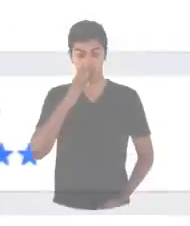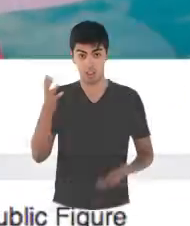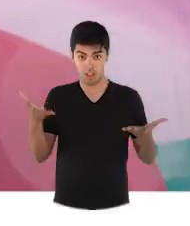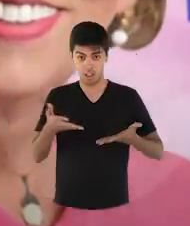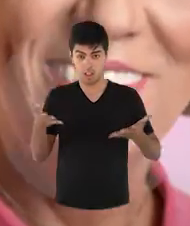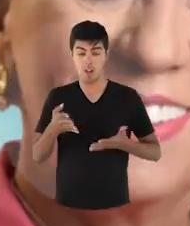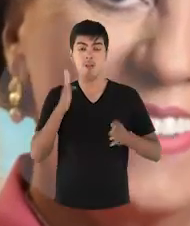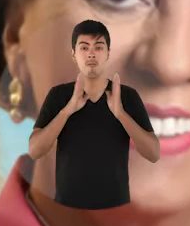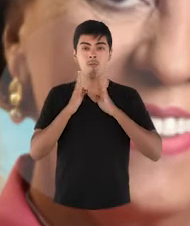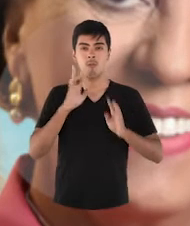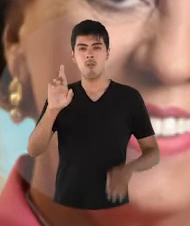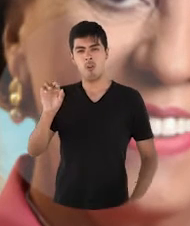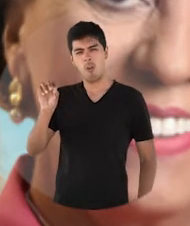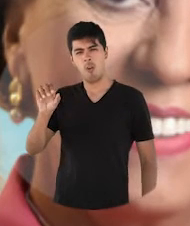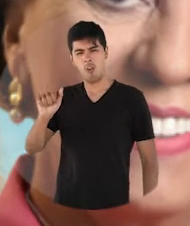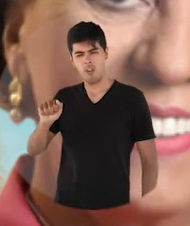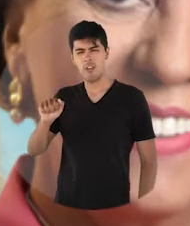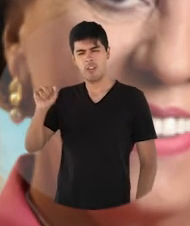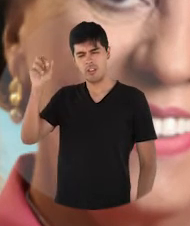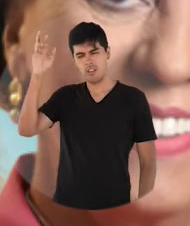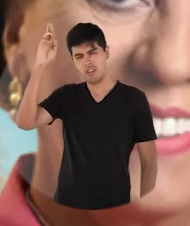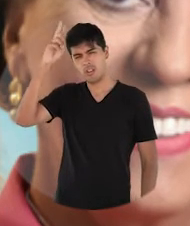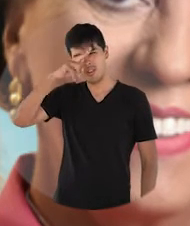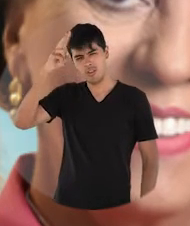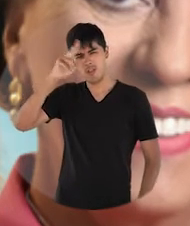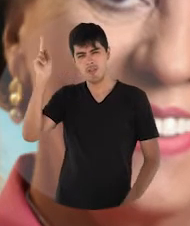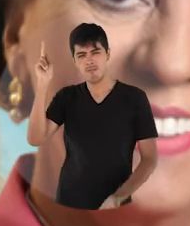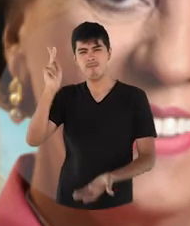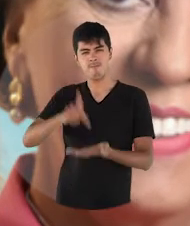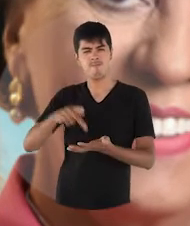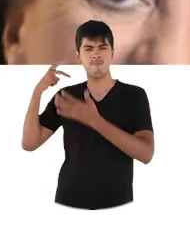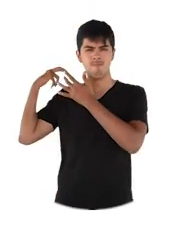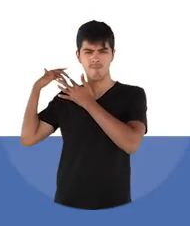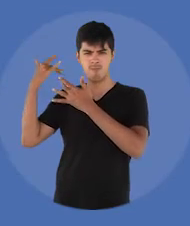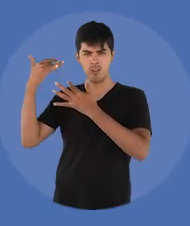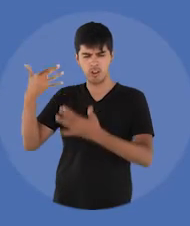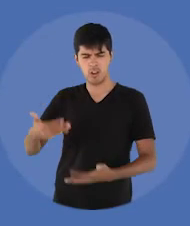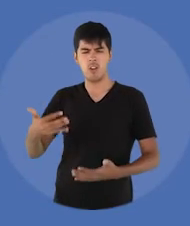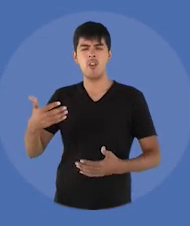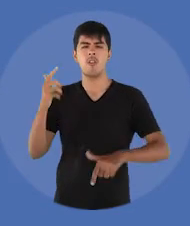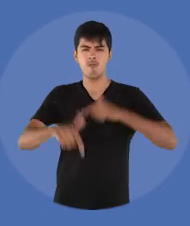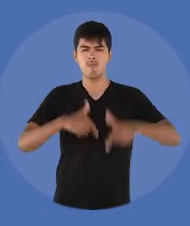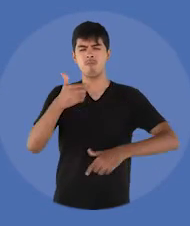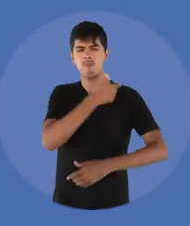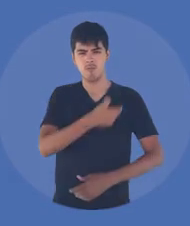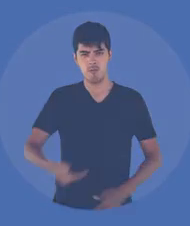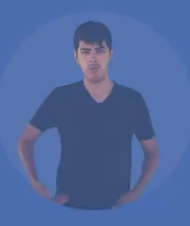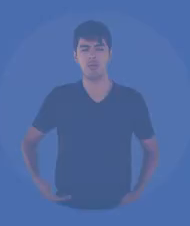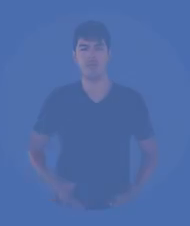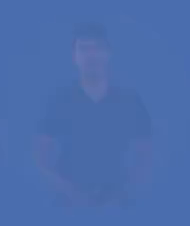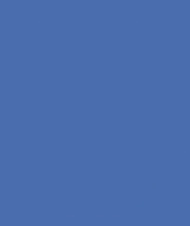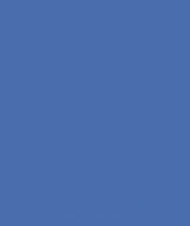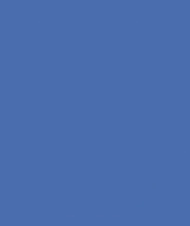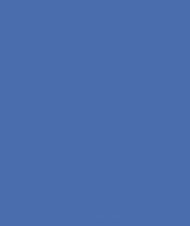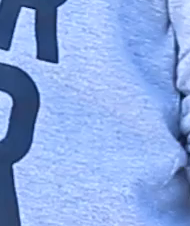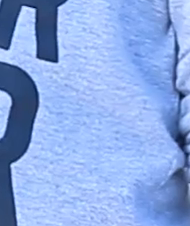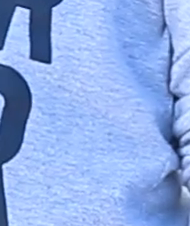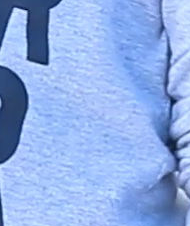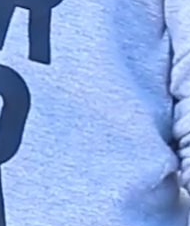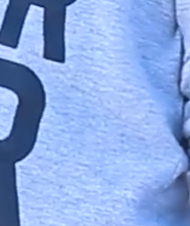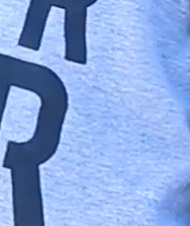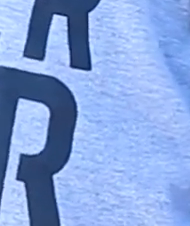Assista agora no facebook.com/RosalbaCiarline mais verdades e fatos sobre a luta de Rosalba no governo.